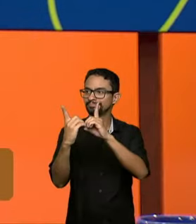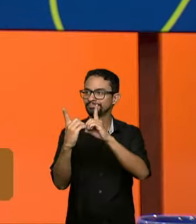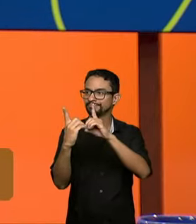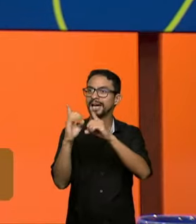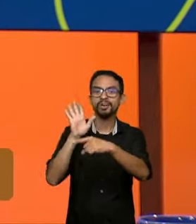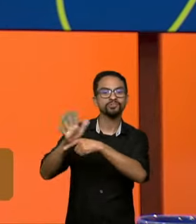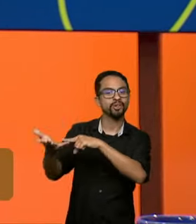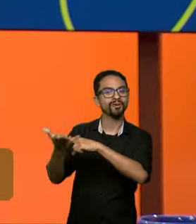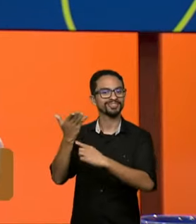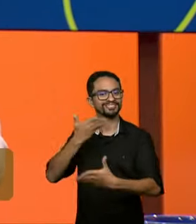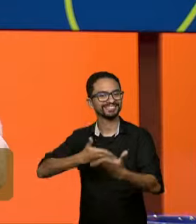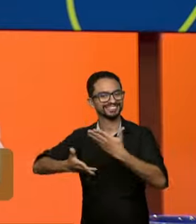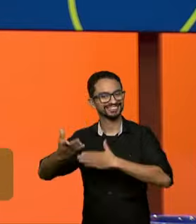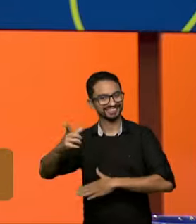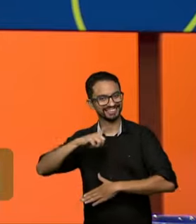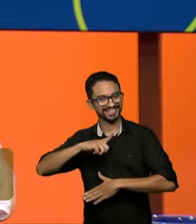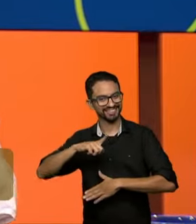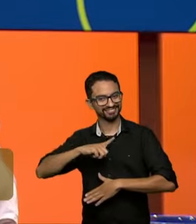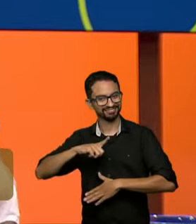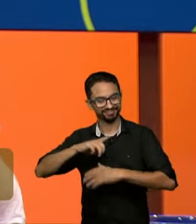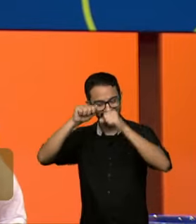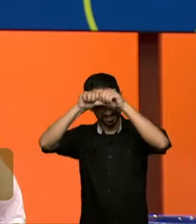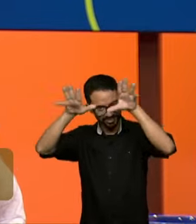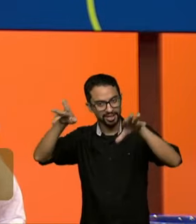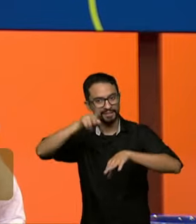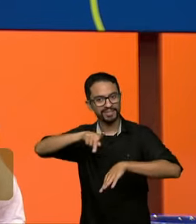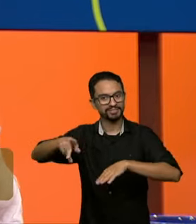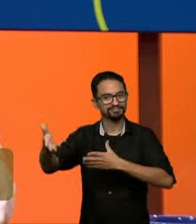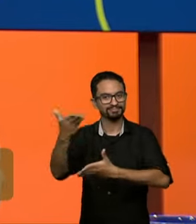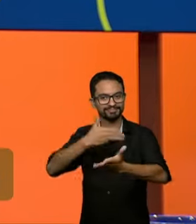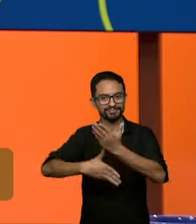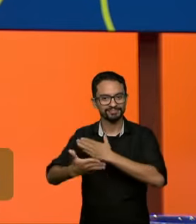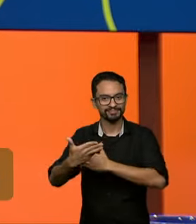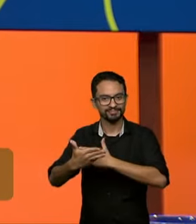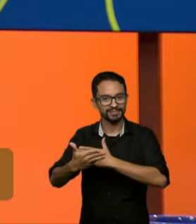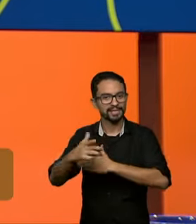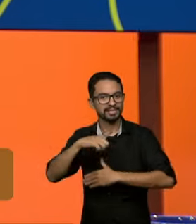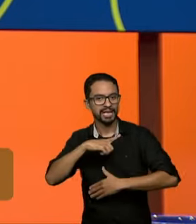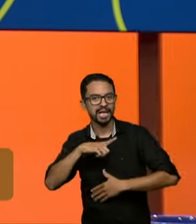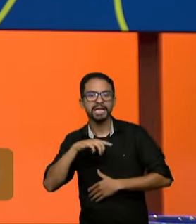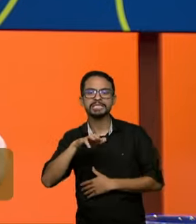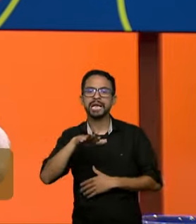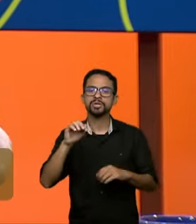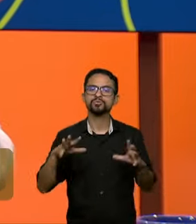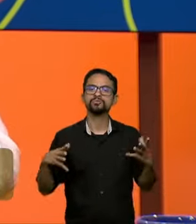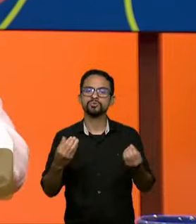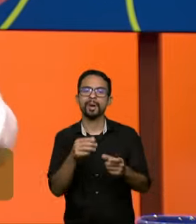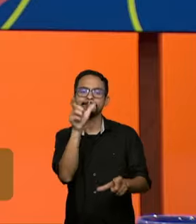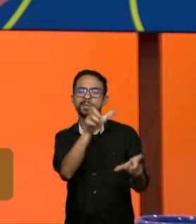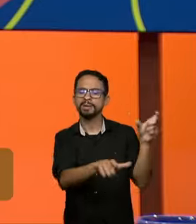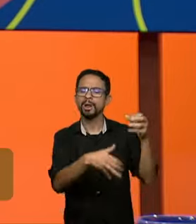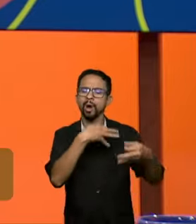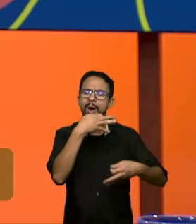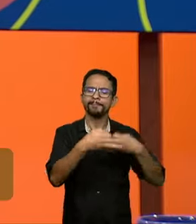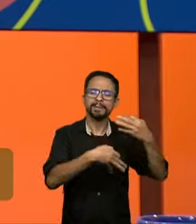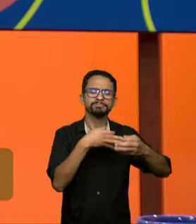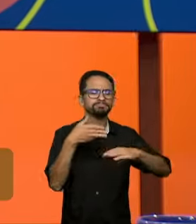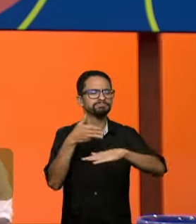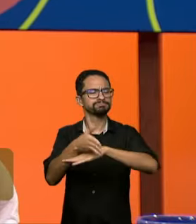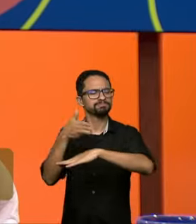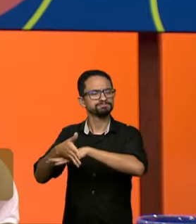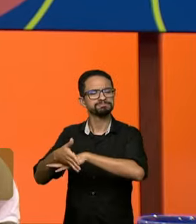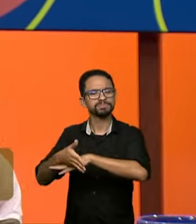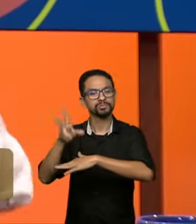outra. E aí, na peça, somos só eu e Mirna Rubin. Na série, todos os personagens que são citados, que interferem na